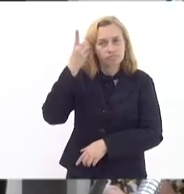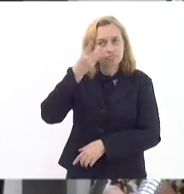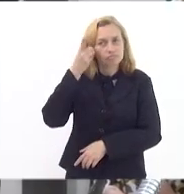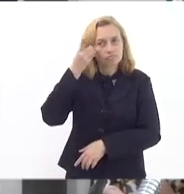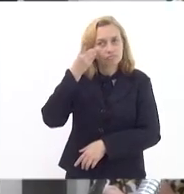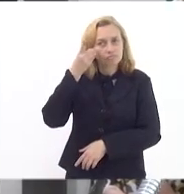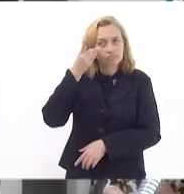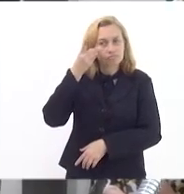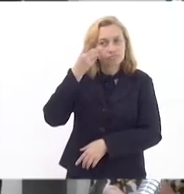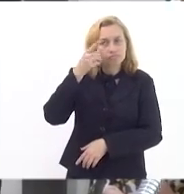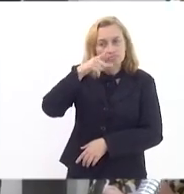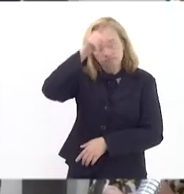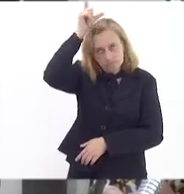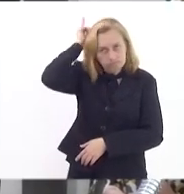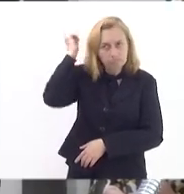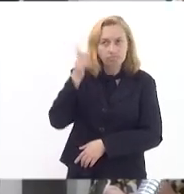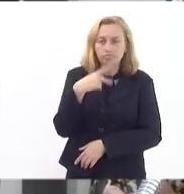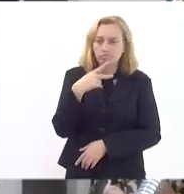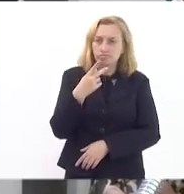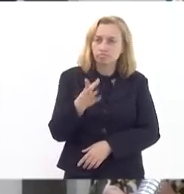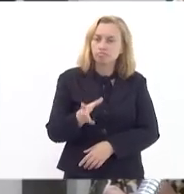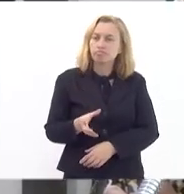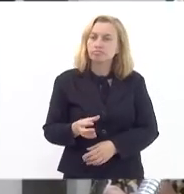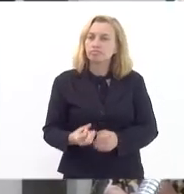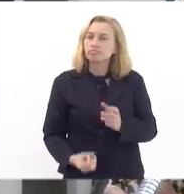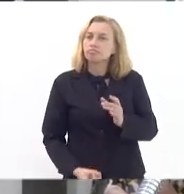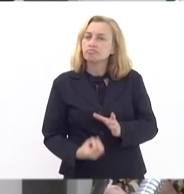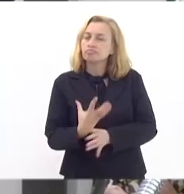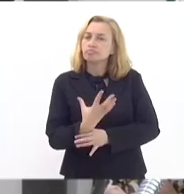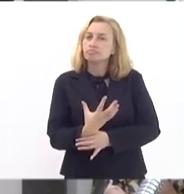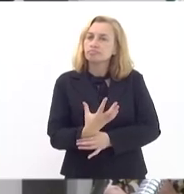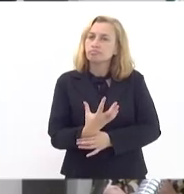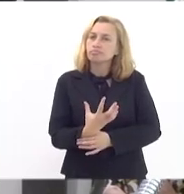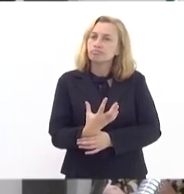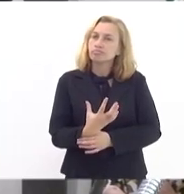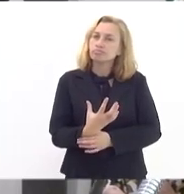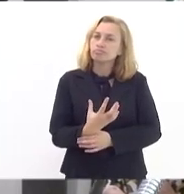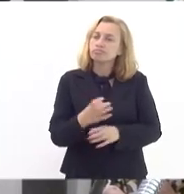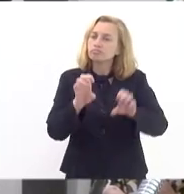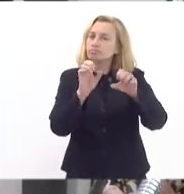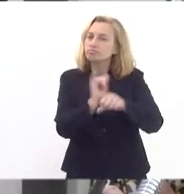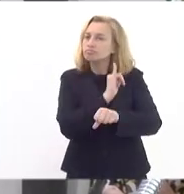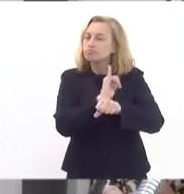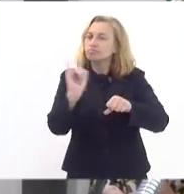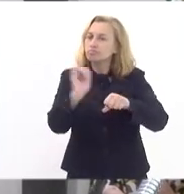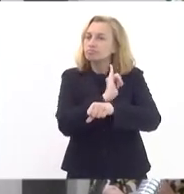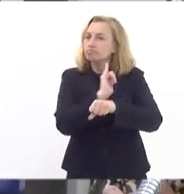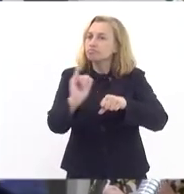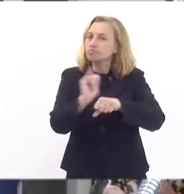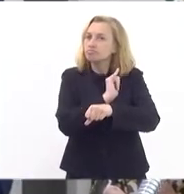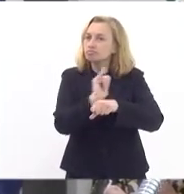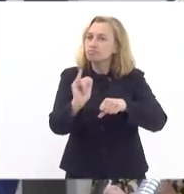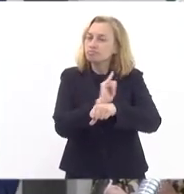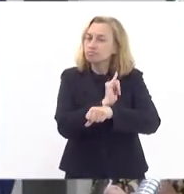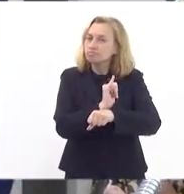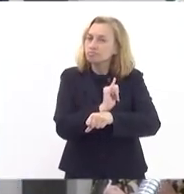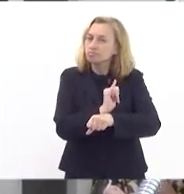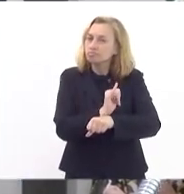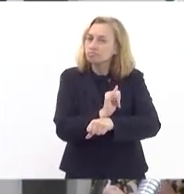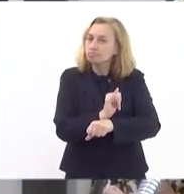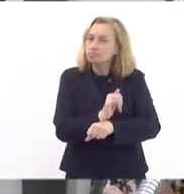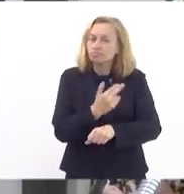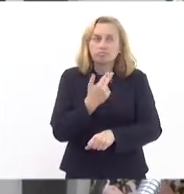esporte está colocando e termos ver a construção de uma estratégia a construção dessa estratégia